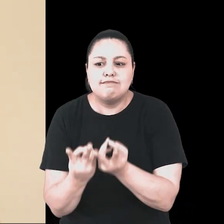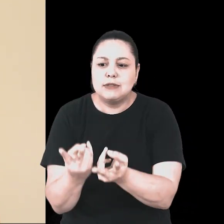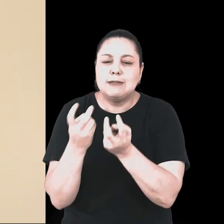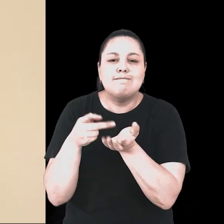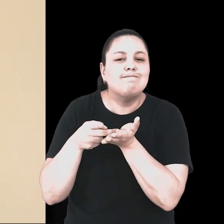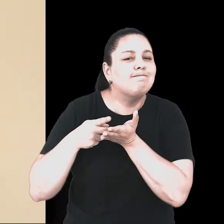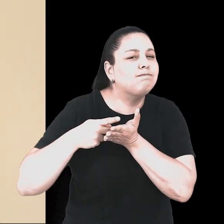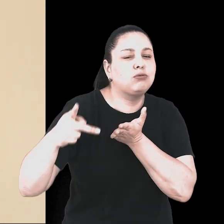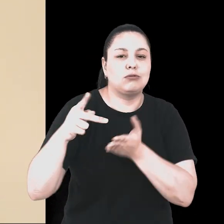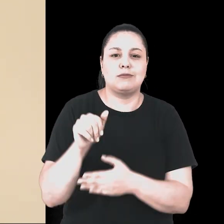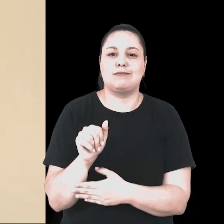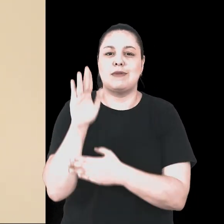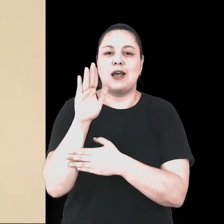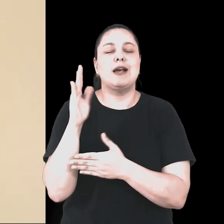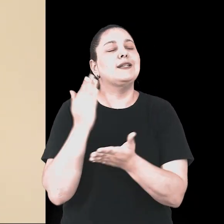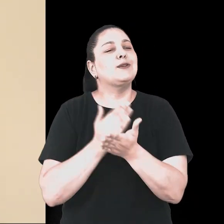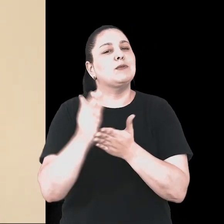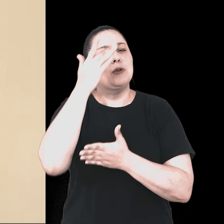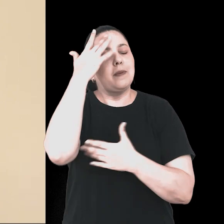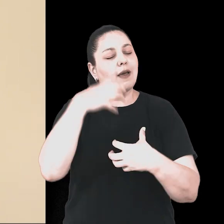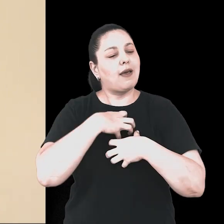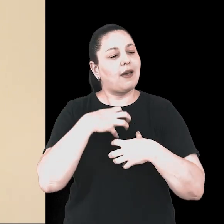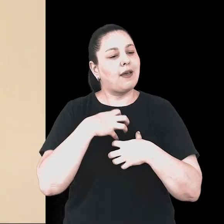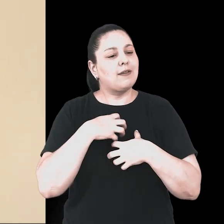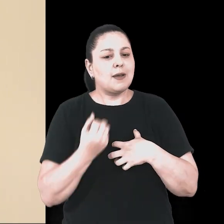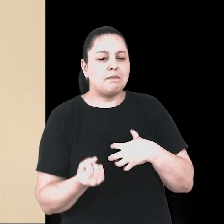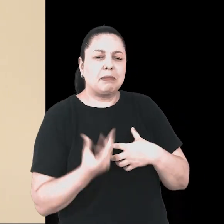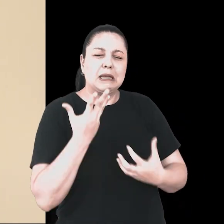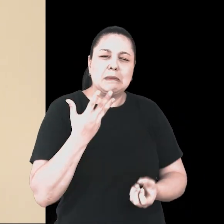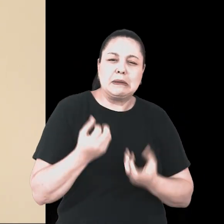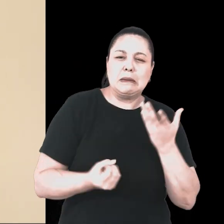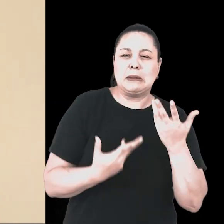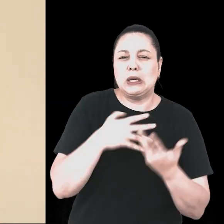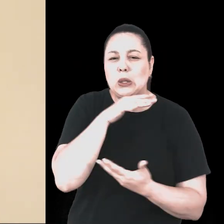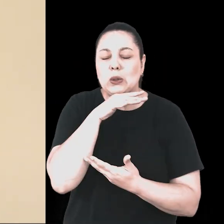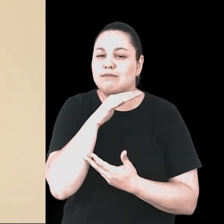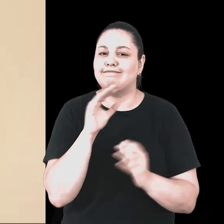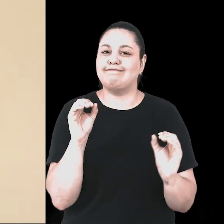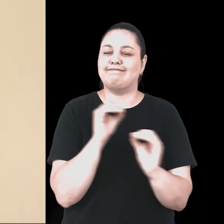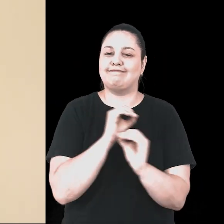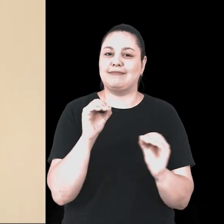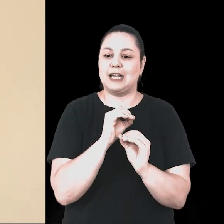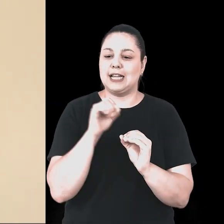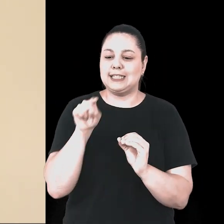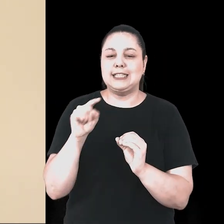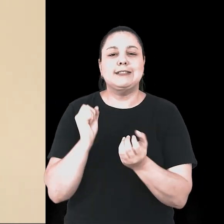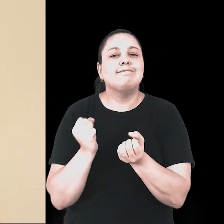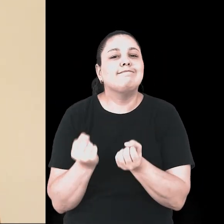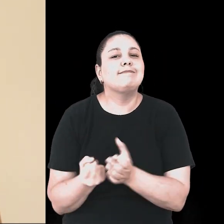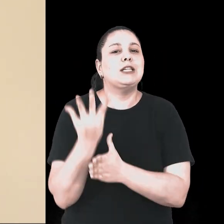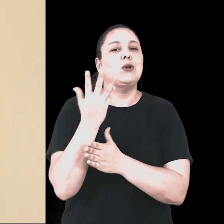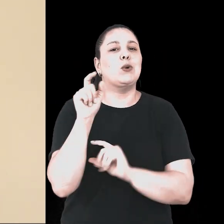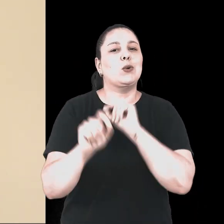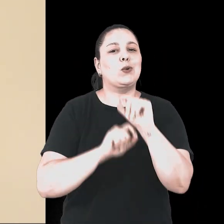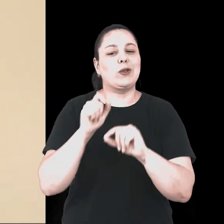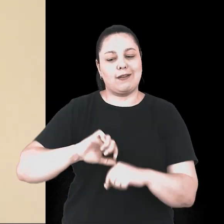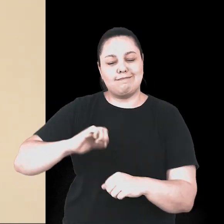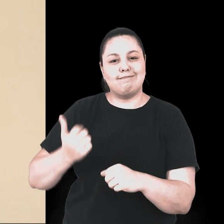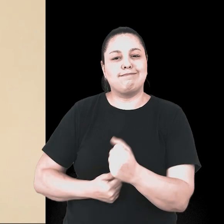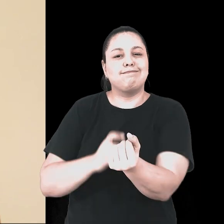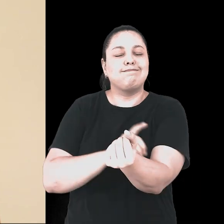insulina melhorou o nível de pureza e reduziu os efeitos adversos. Esse foi o surgimento da insulina